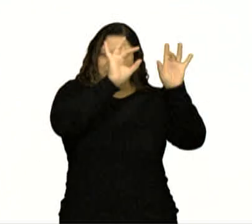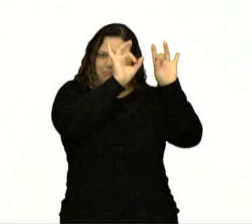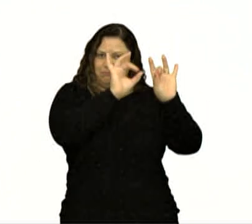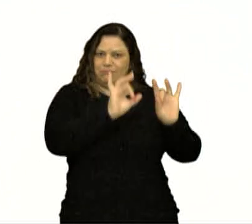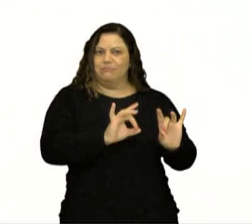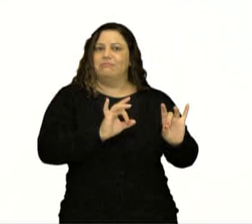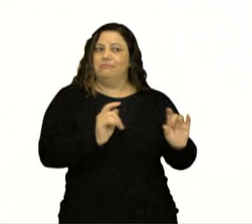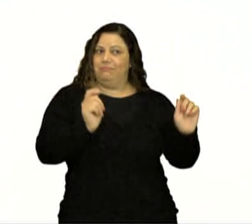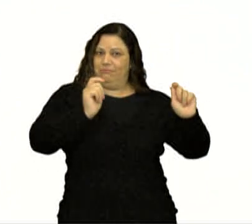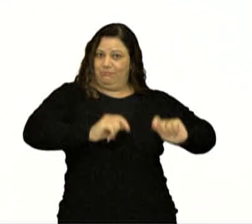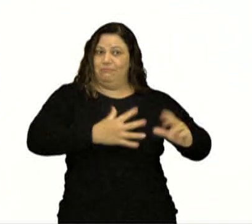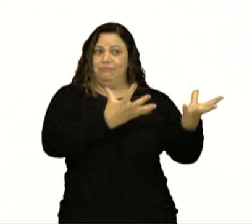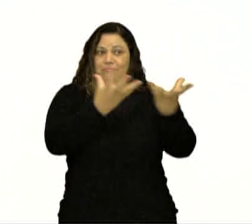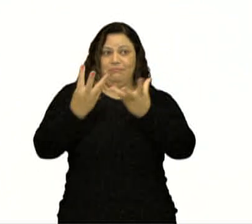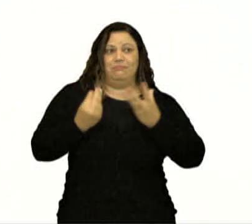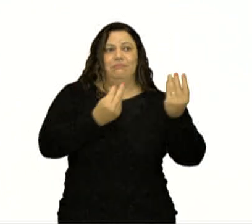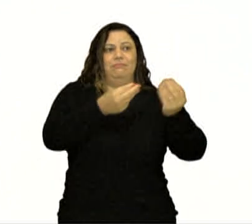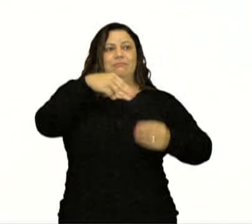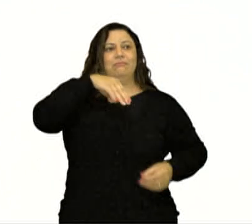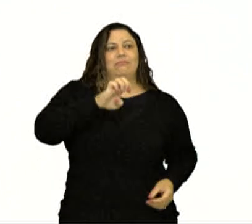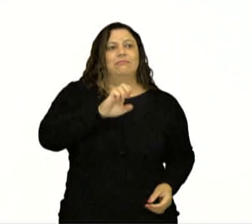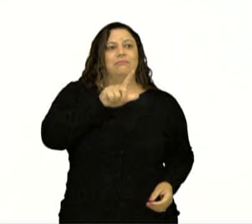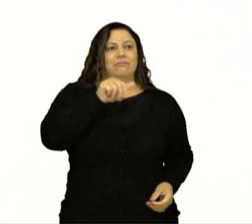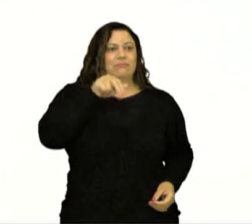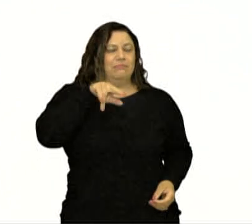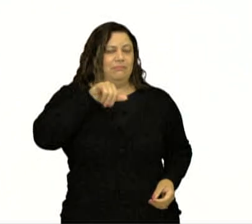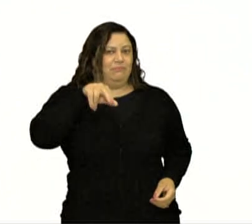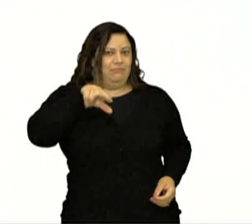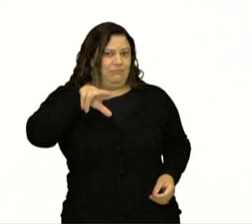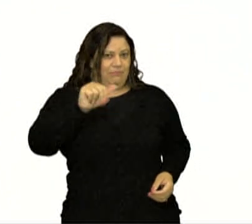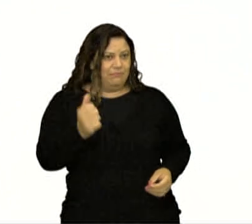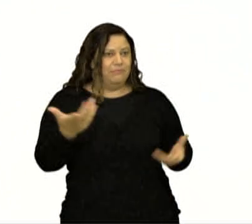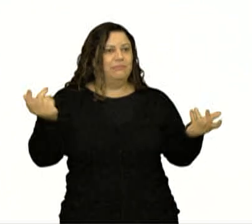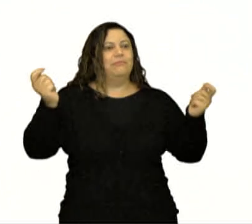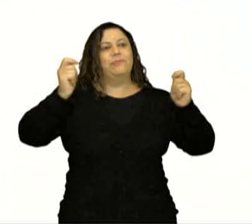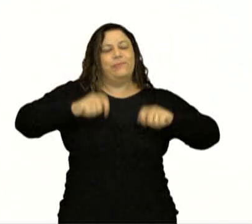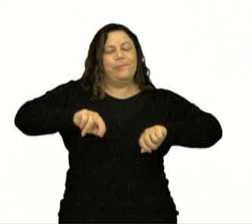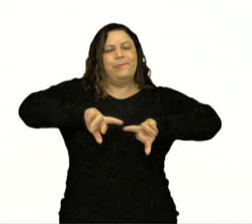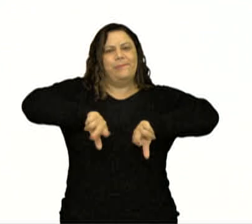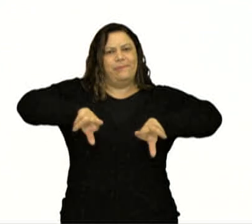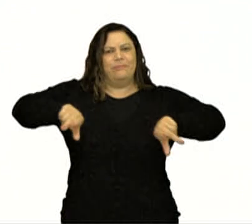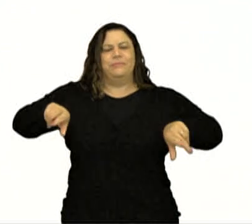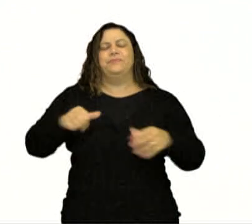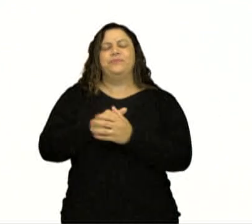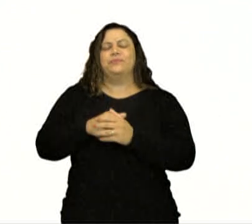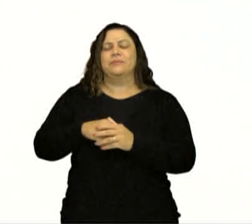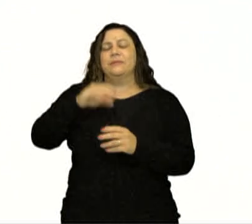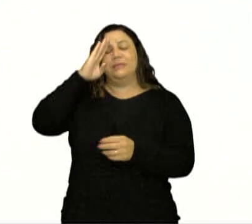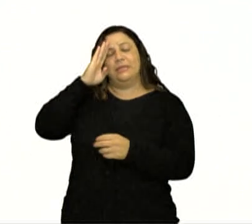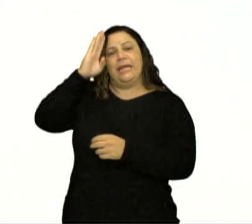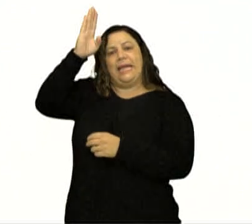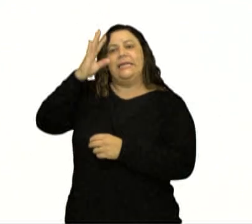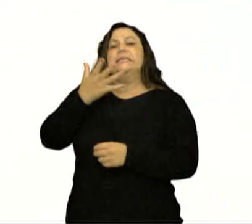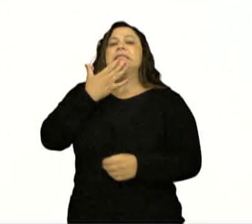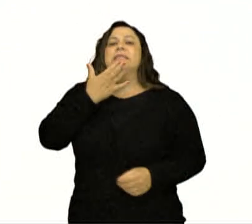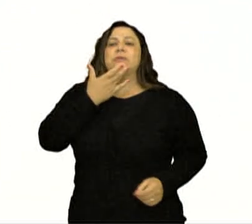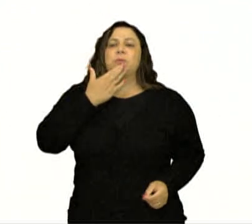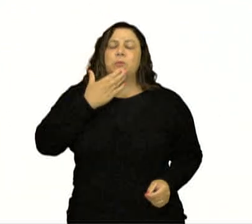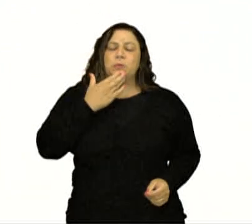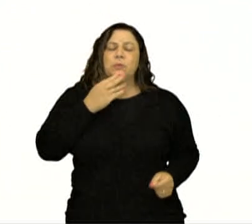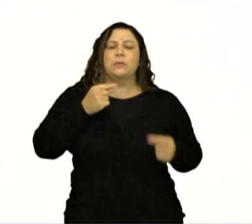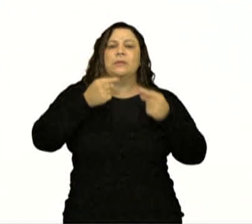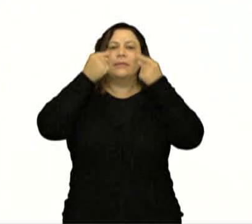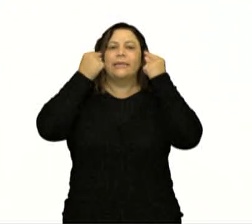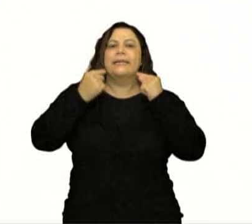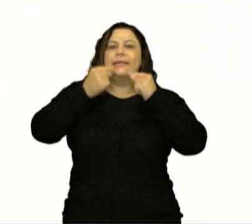de um aminoácido essencial chamado tirosina. É essa proteína a principal responsável por colorir a pele e